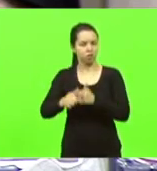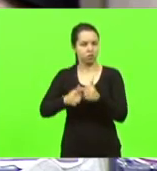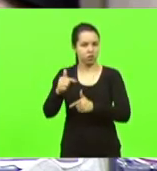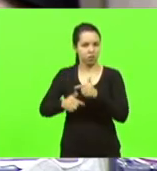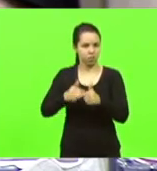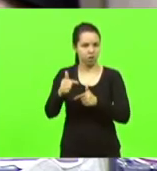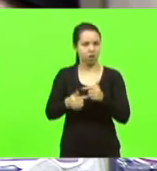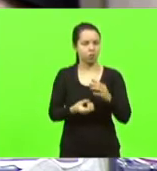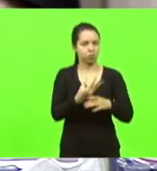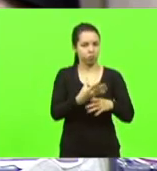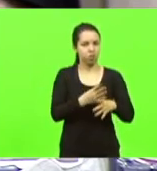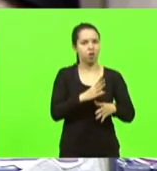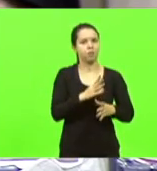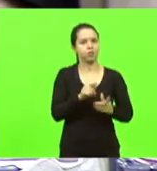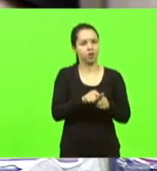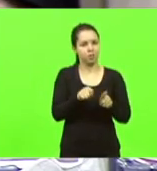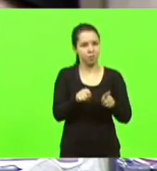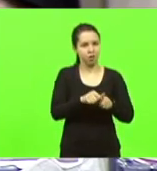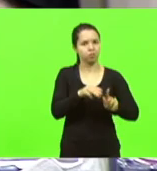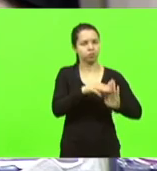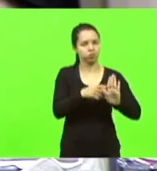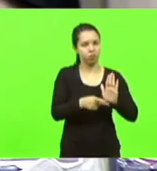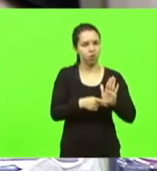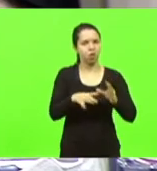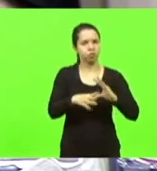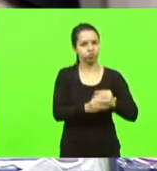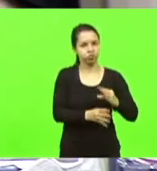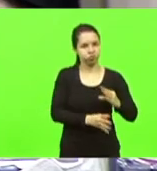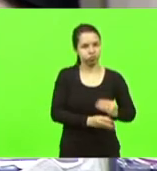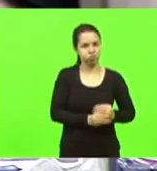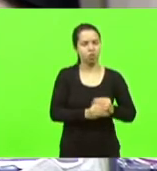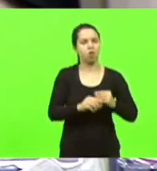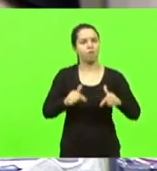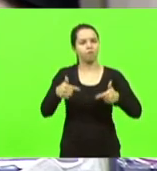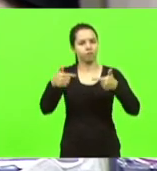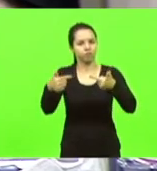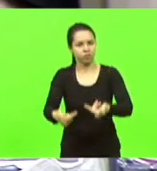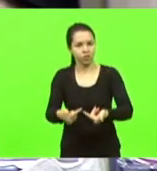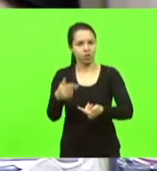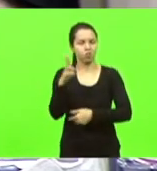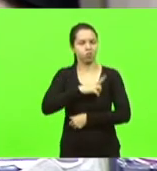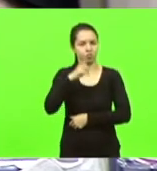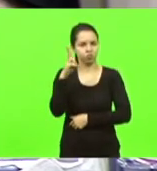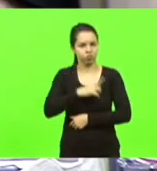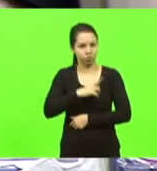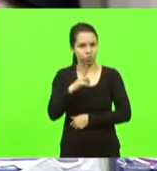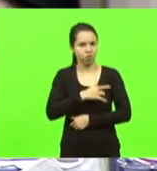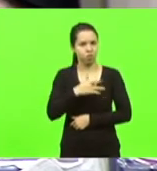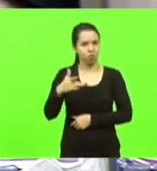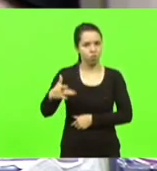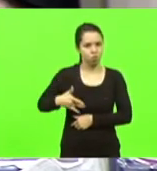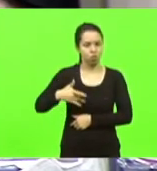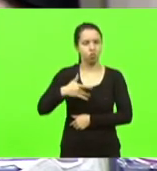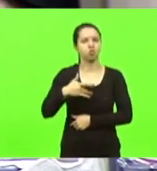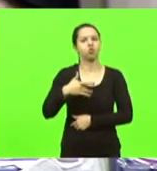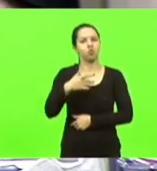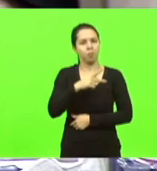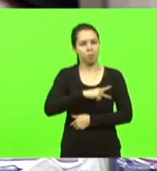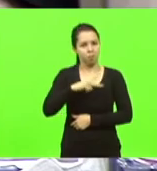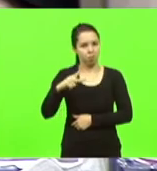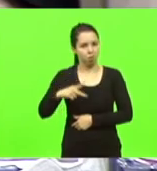complementares para as consequências da emergência de saúde pública de importância internacional decorrente do coronavírus